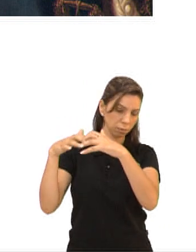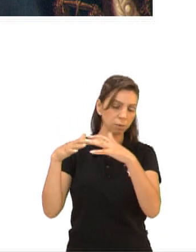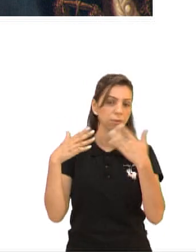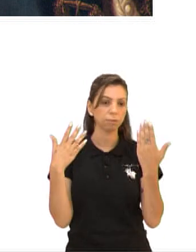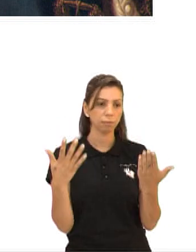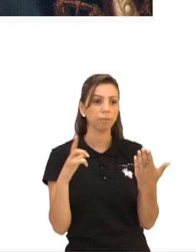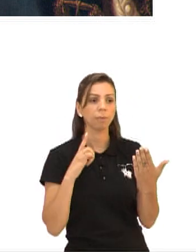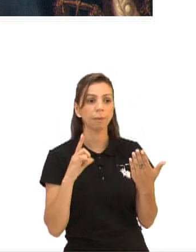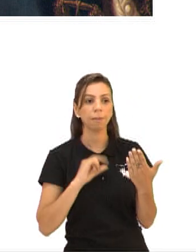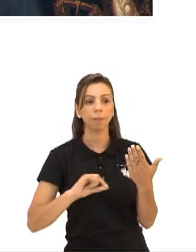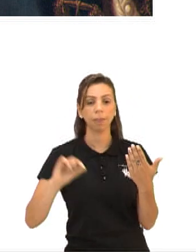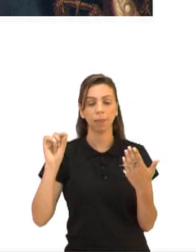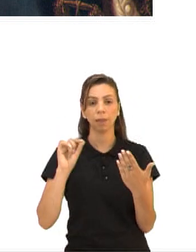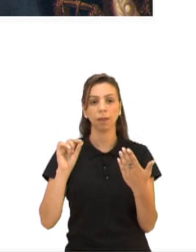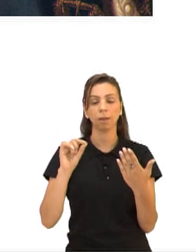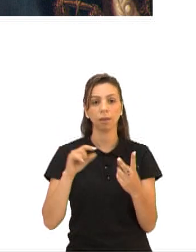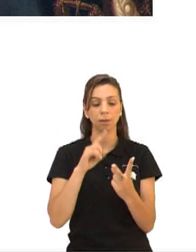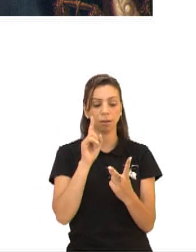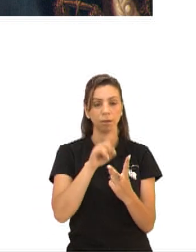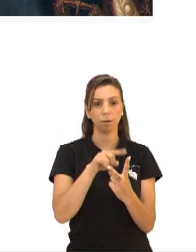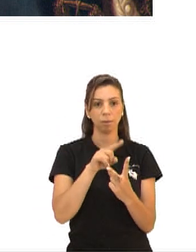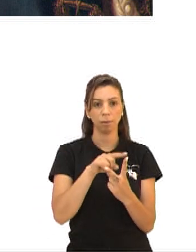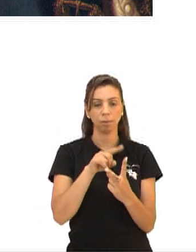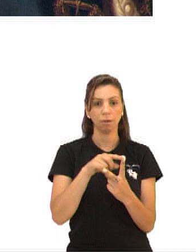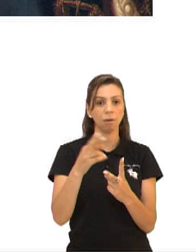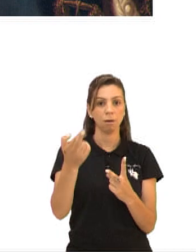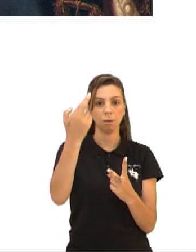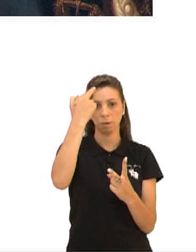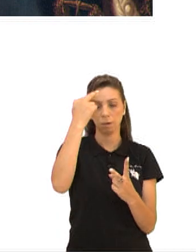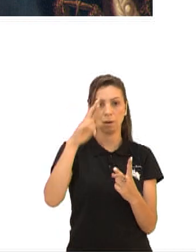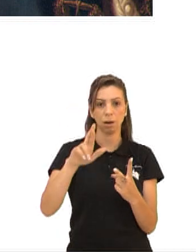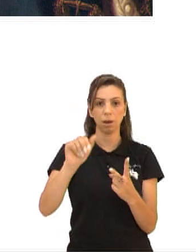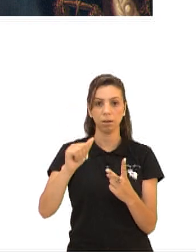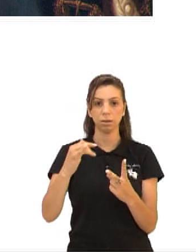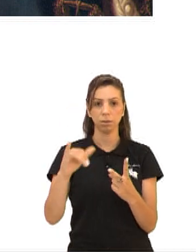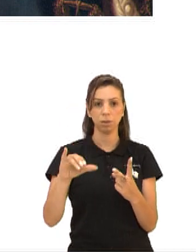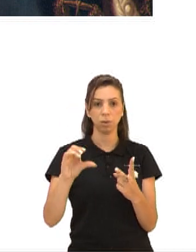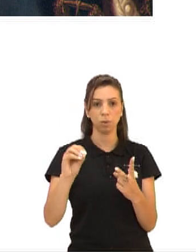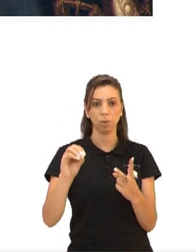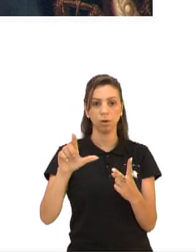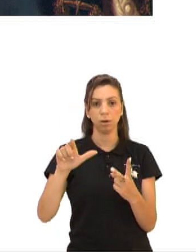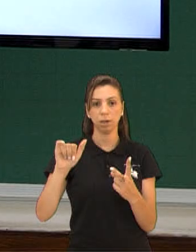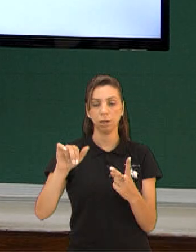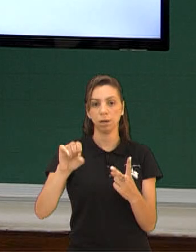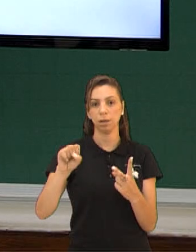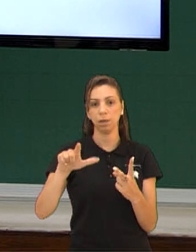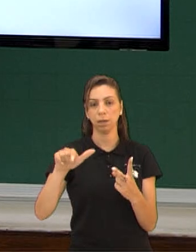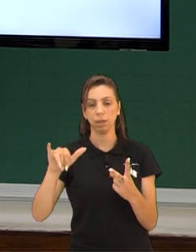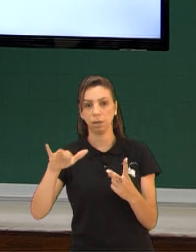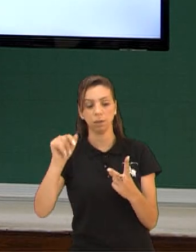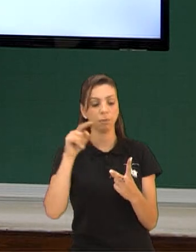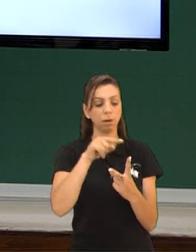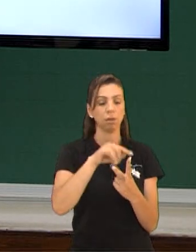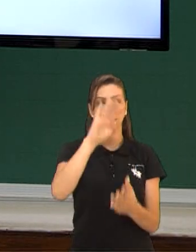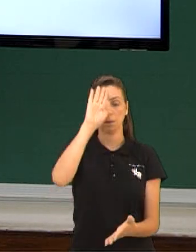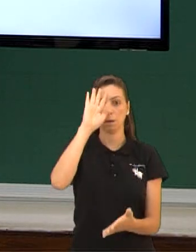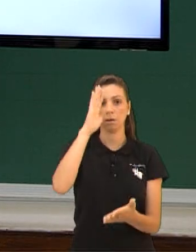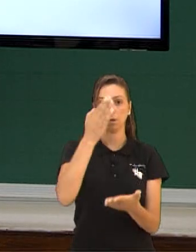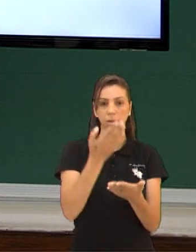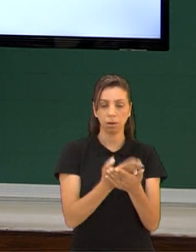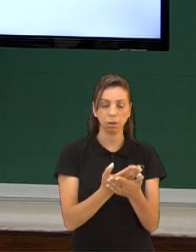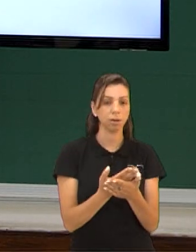Nós falamos, então, do racionalismo e do empirismo. Lembrando, o racionalismo é aquela corrente de pensamento que acredita que